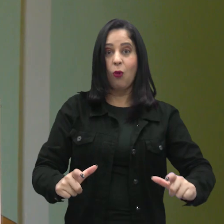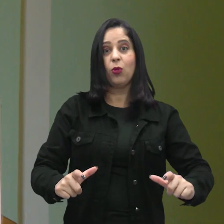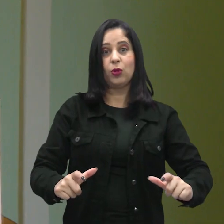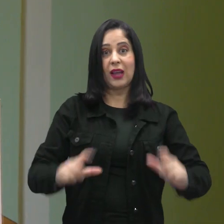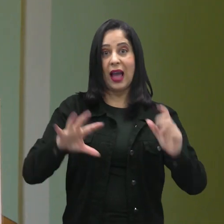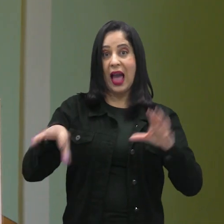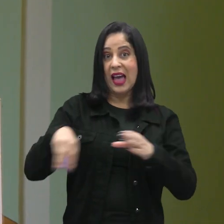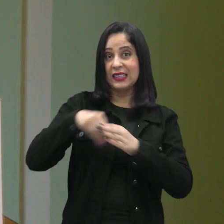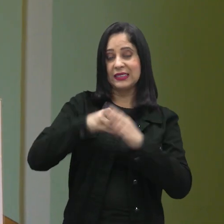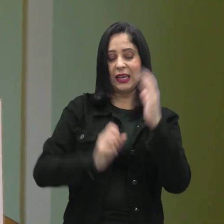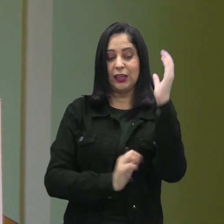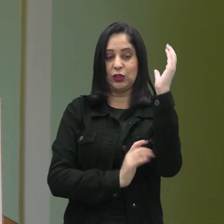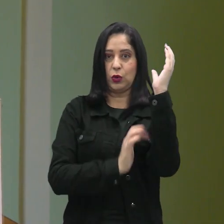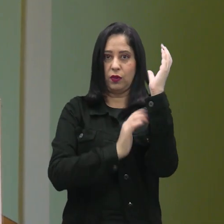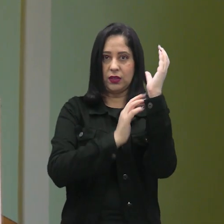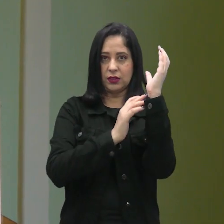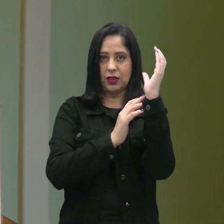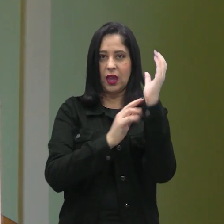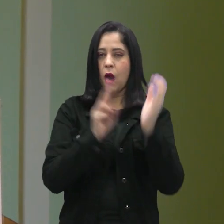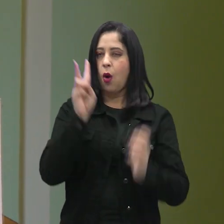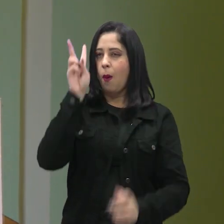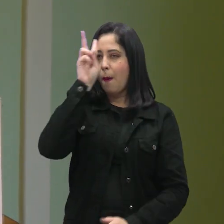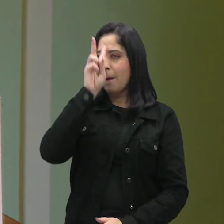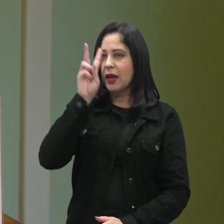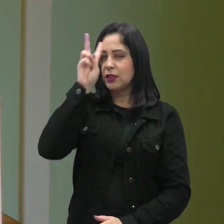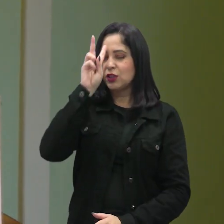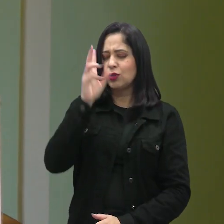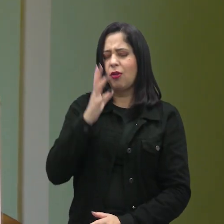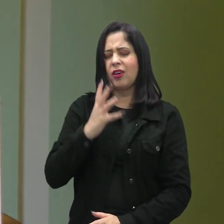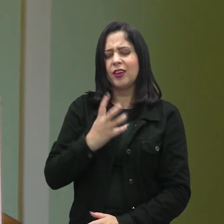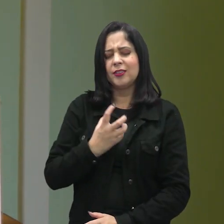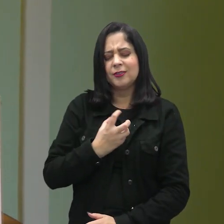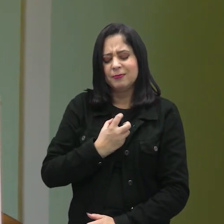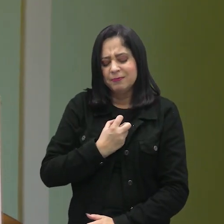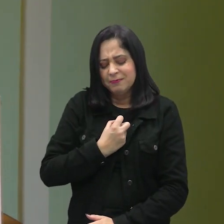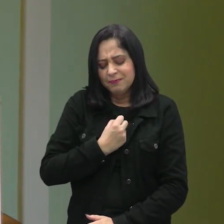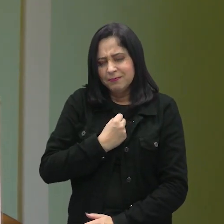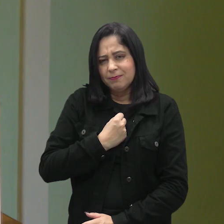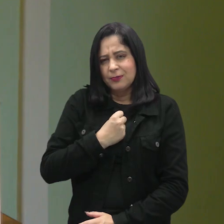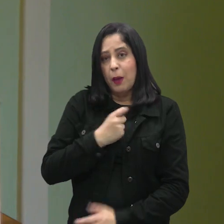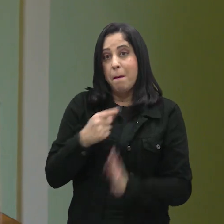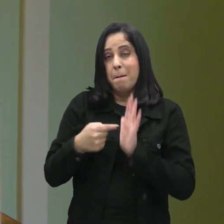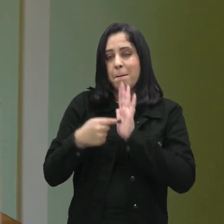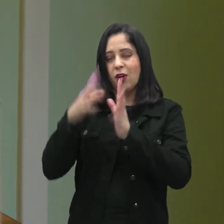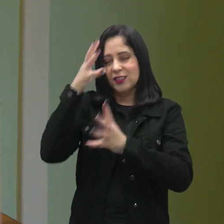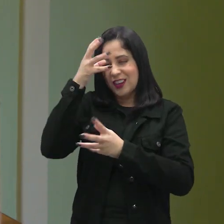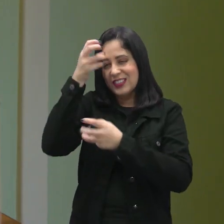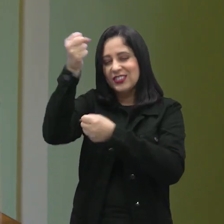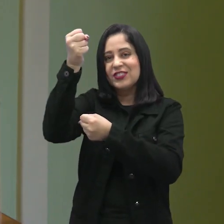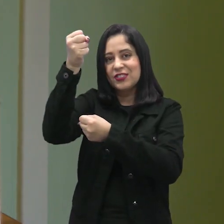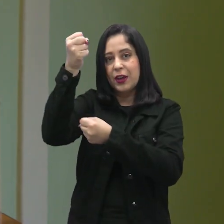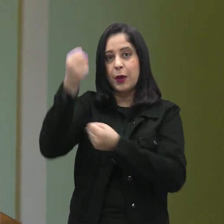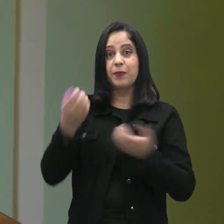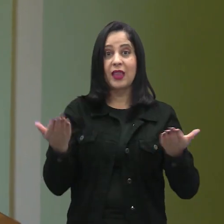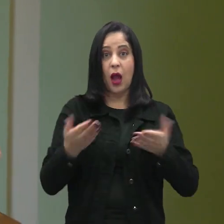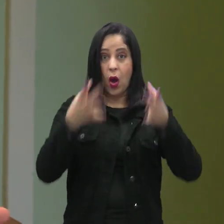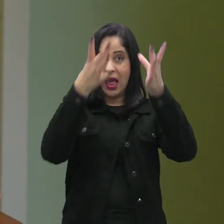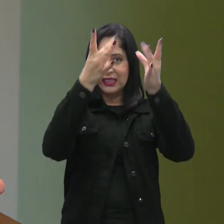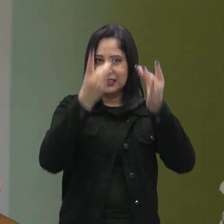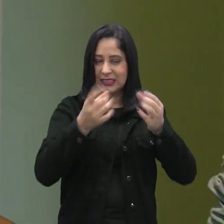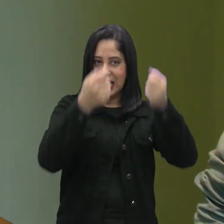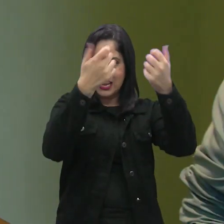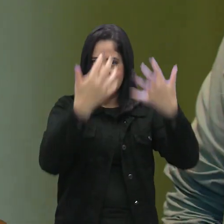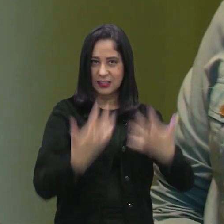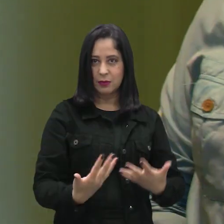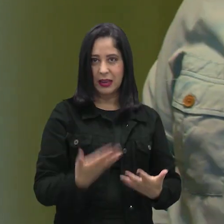aqui dentro do Parque Vicentina Aranha. Uma história comovente, de bastante fé. Quem vai trazer mais detalhes pra gente